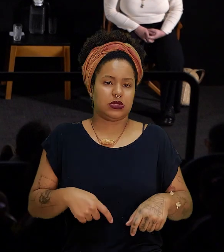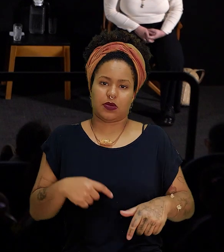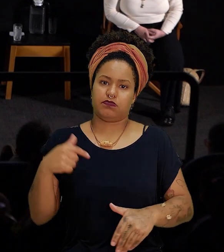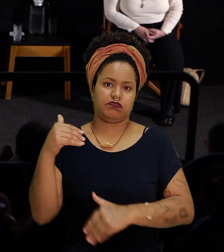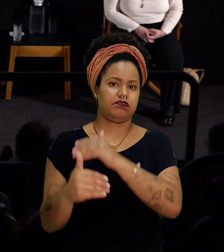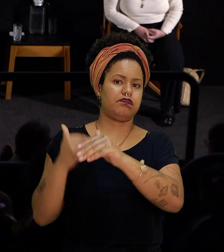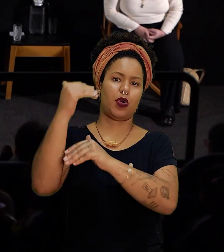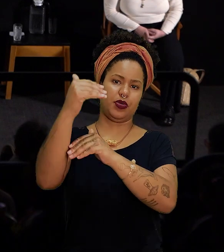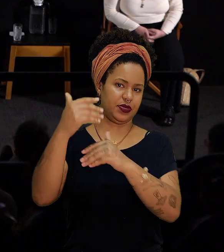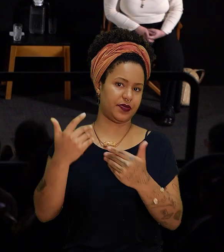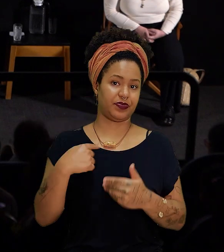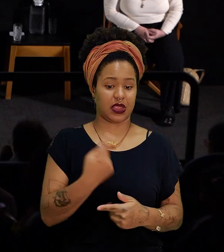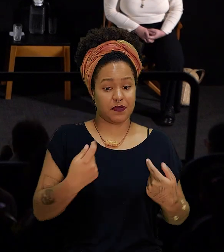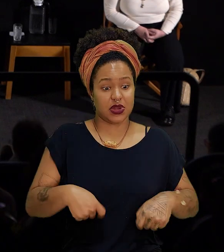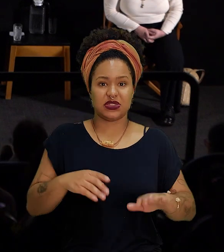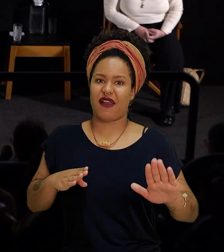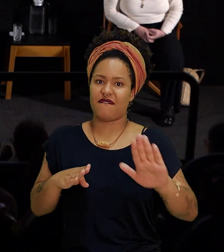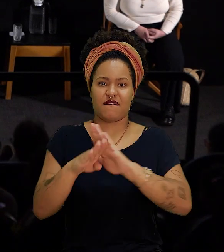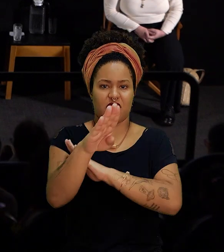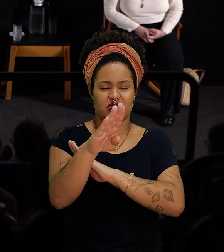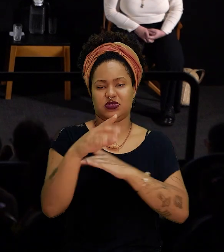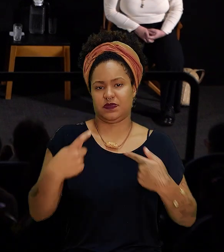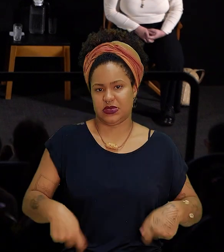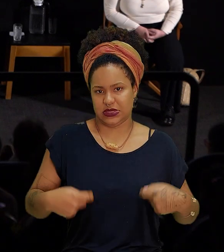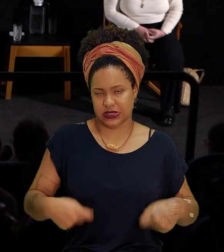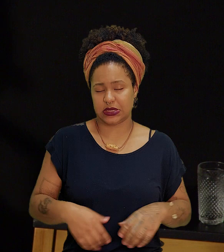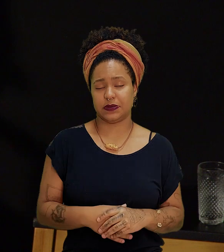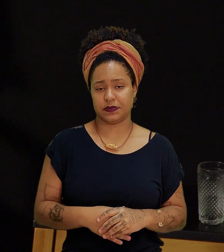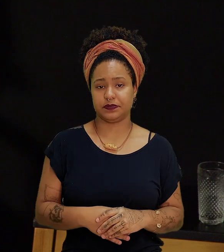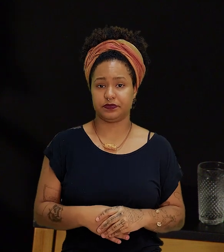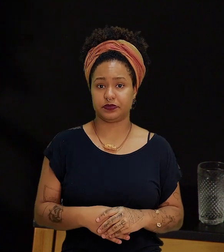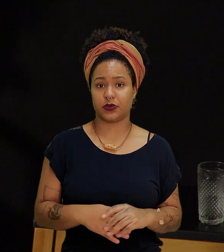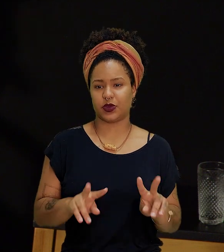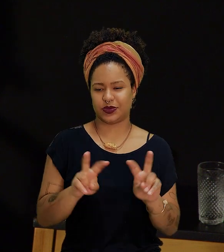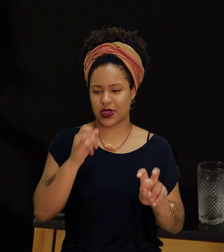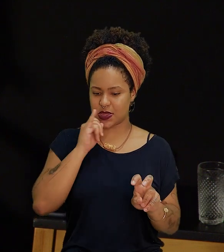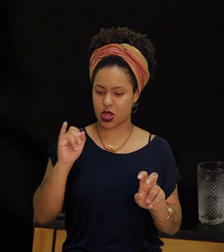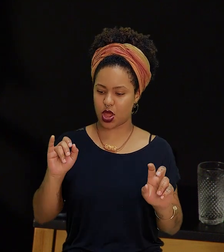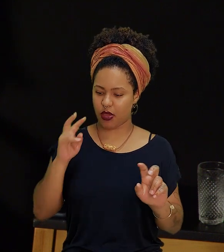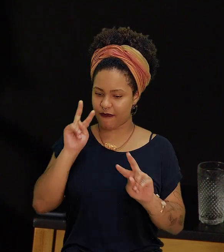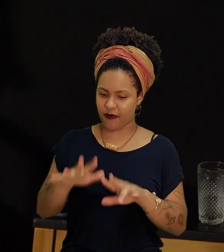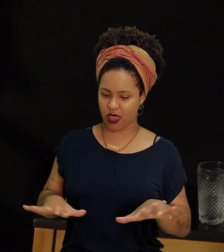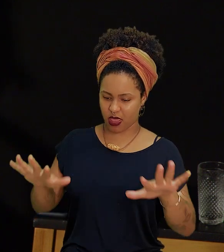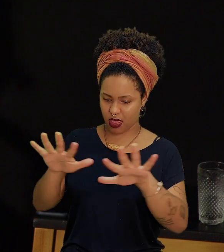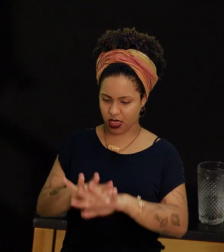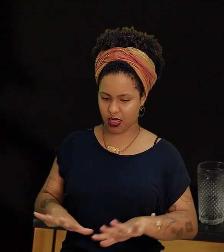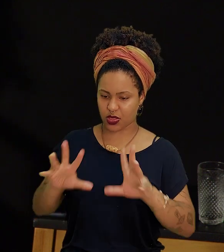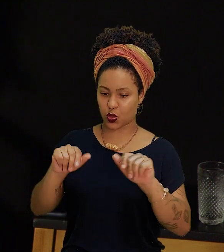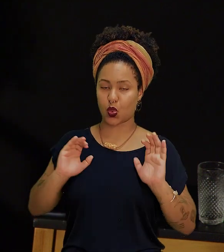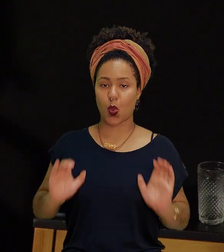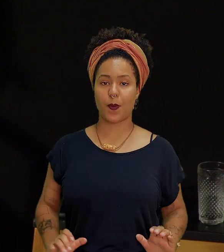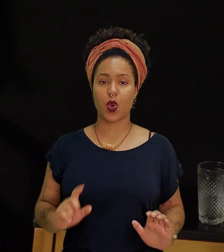ir adiante, nós temos que avançar, né? no sentido de olhar o conjunto